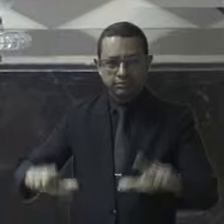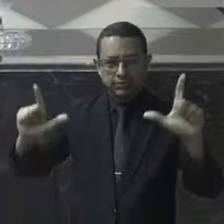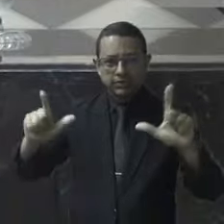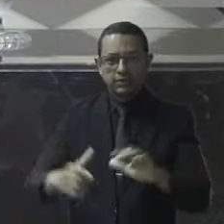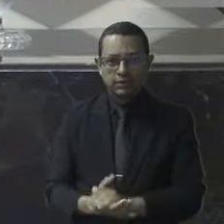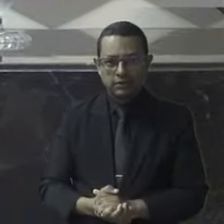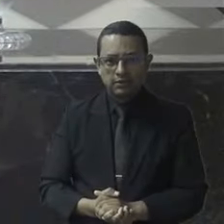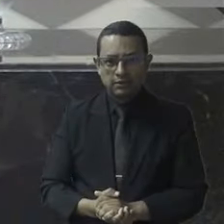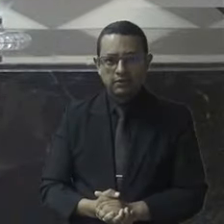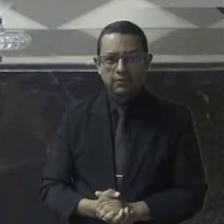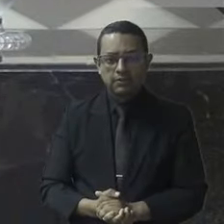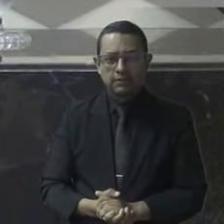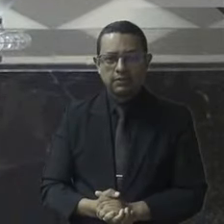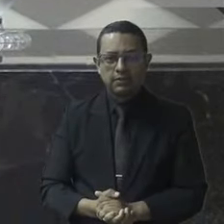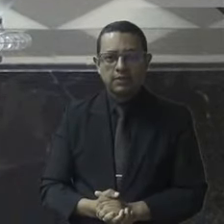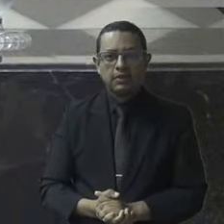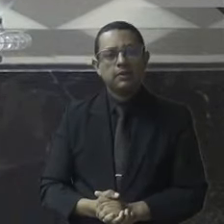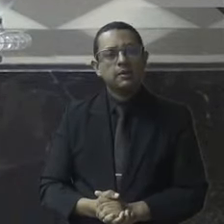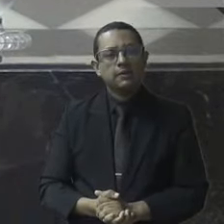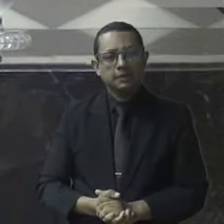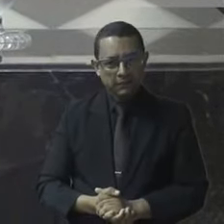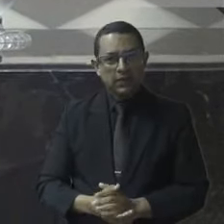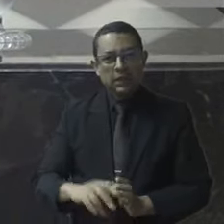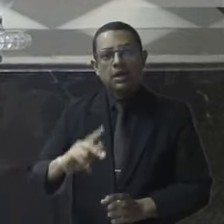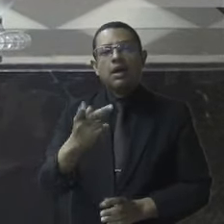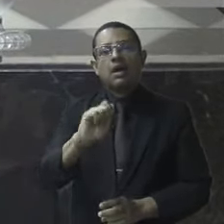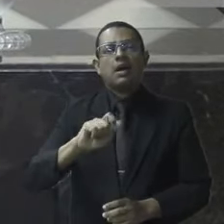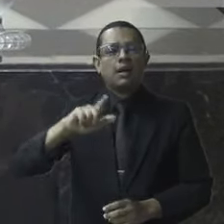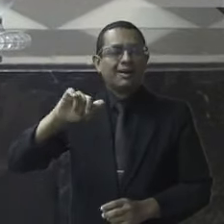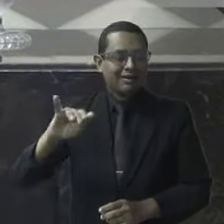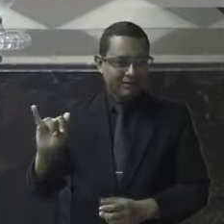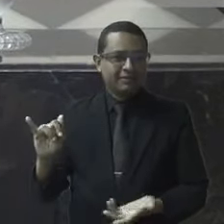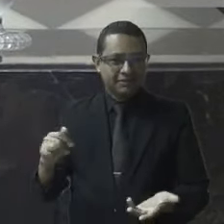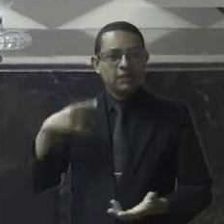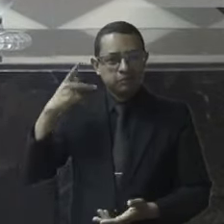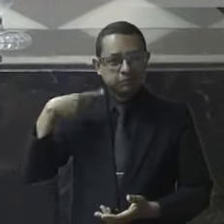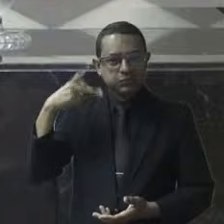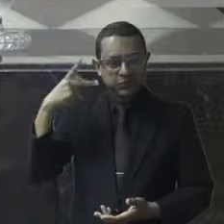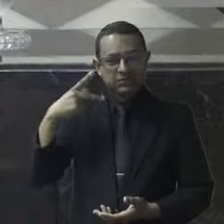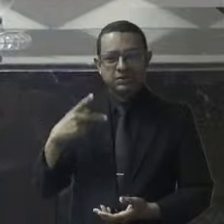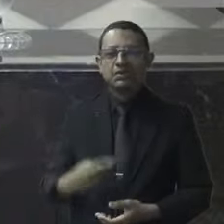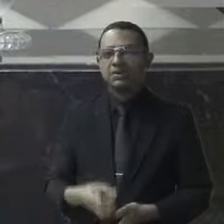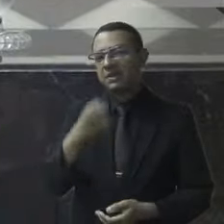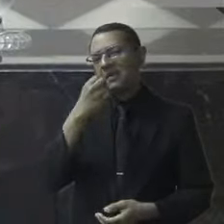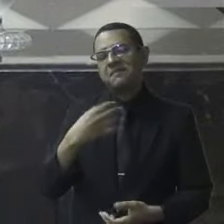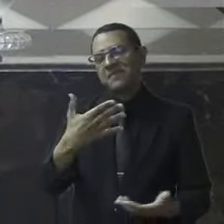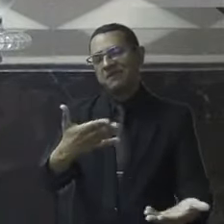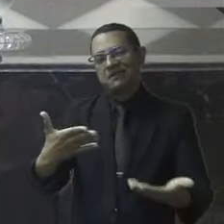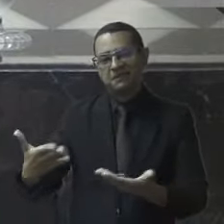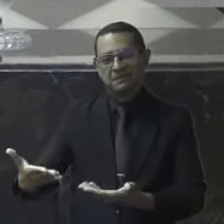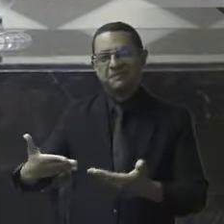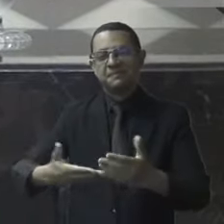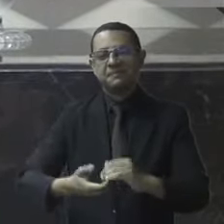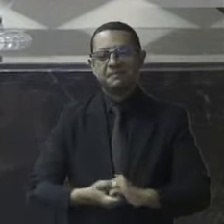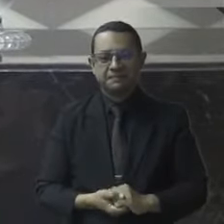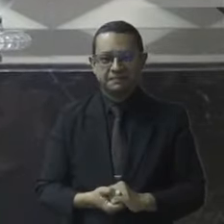doutor Halley é o nosso procurador-geral de justiça, seja bem-vindo.